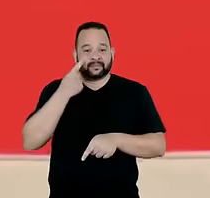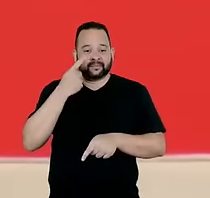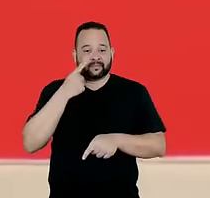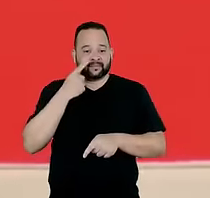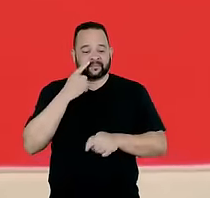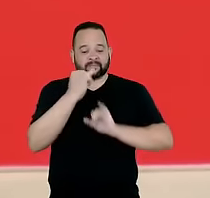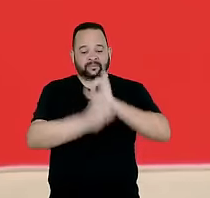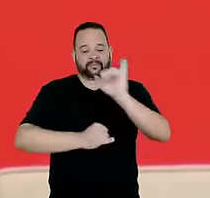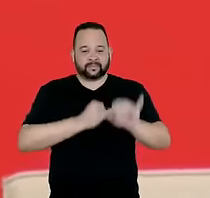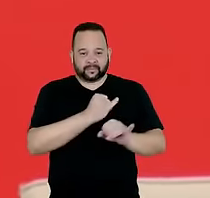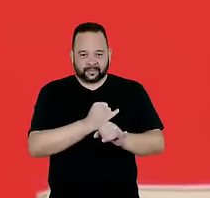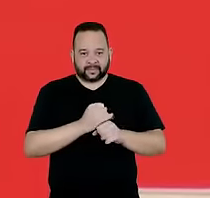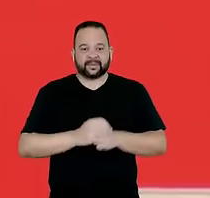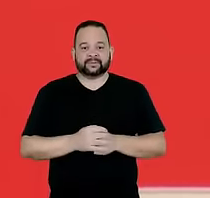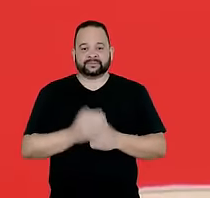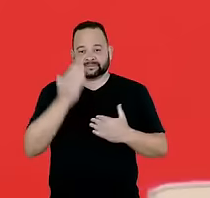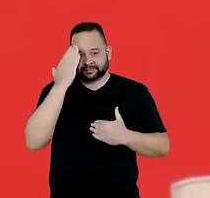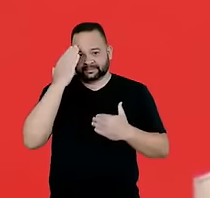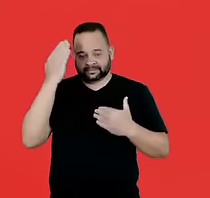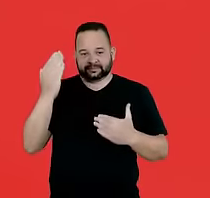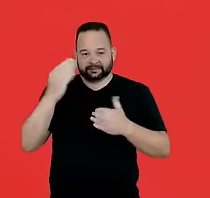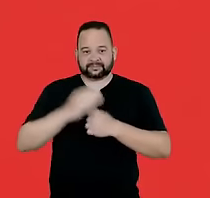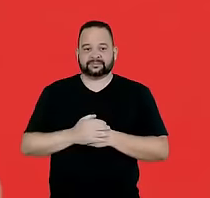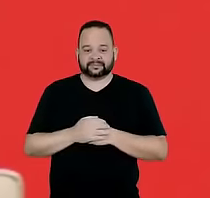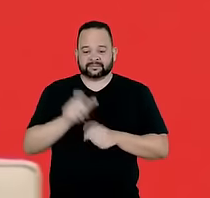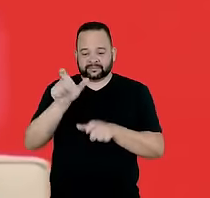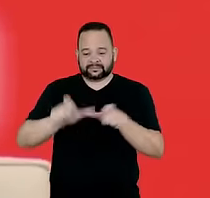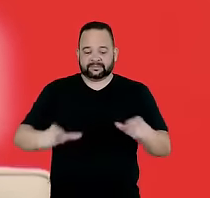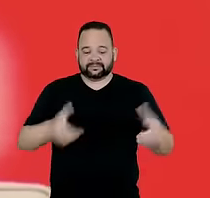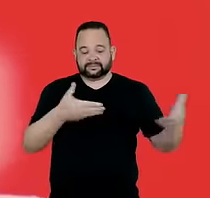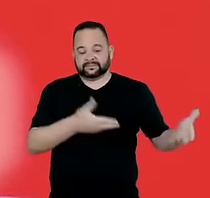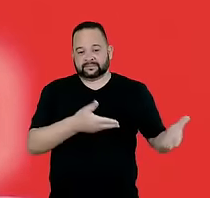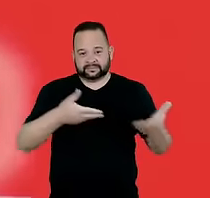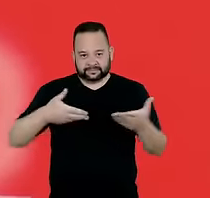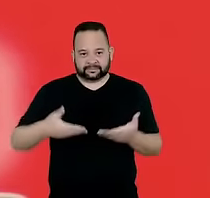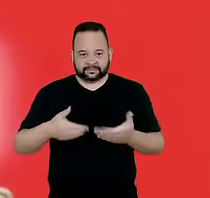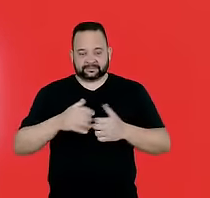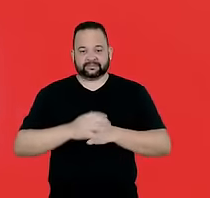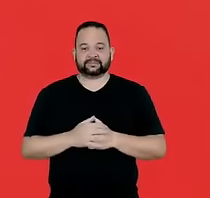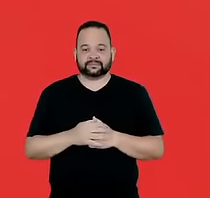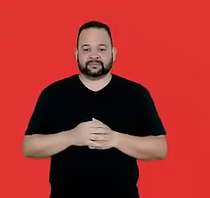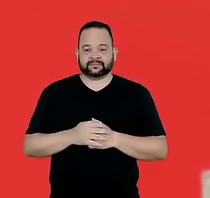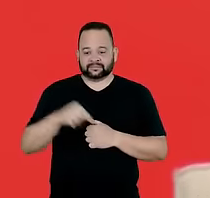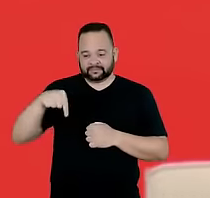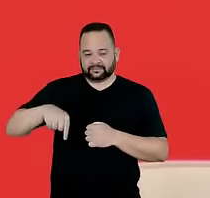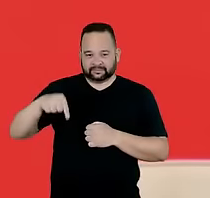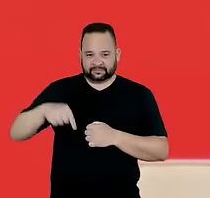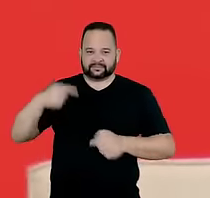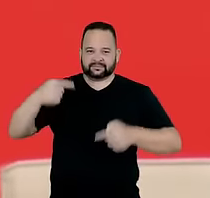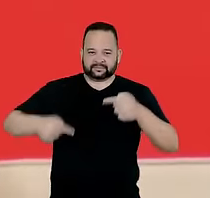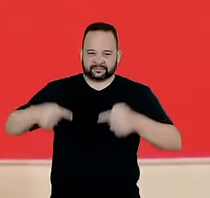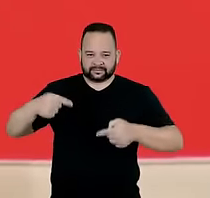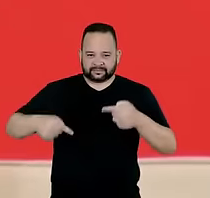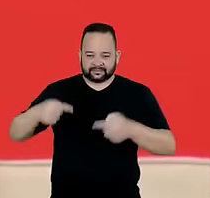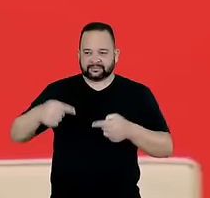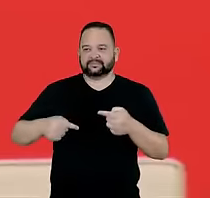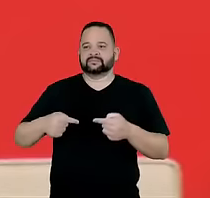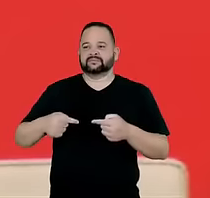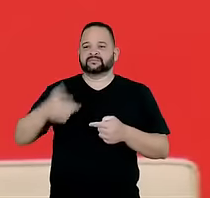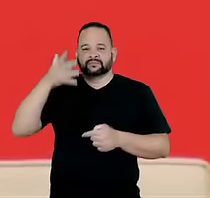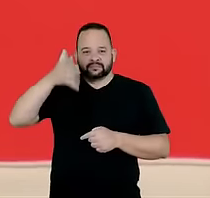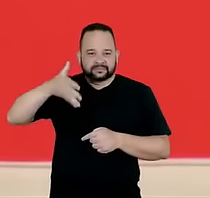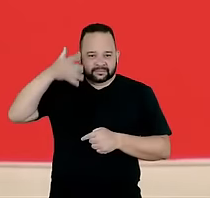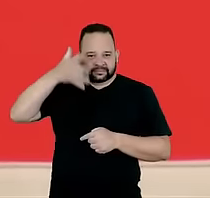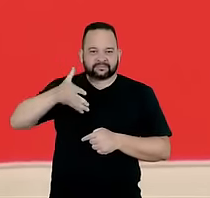agradecer especialmente pros nossos convidados né que que vem dar uma uma palinha né falar um pouco de visão de muita mudança que a gente tem